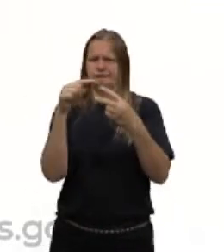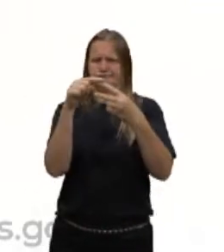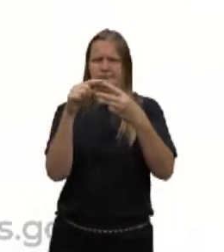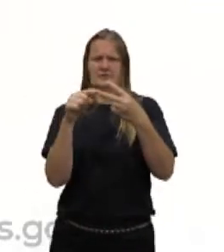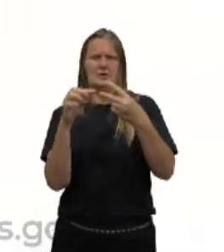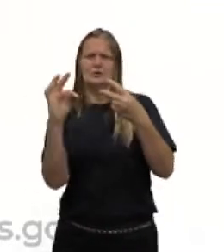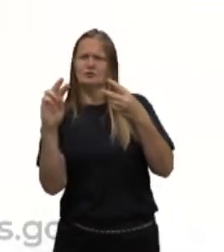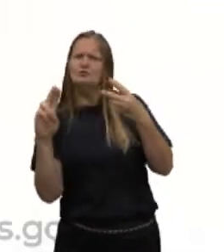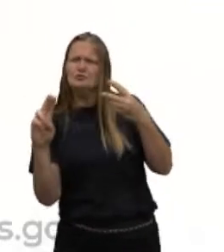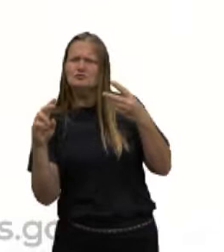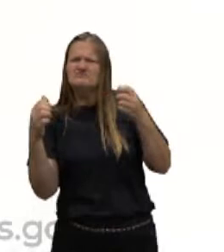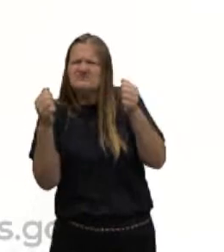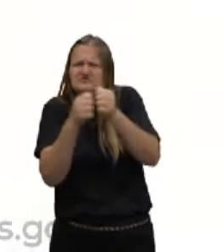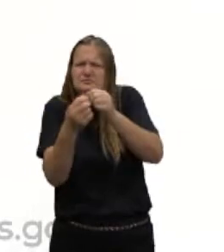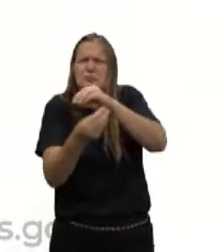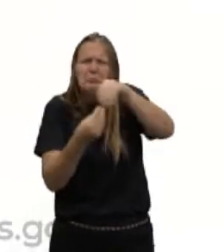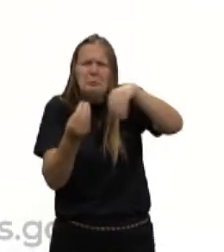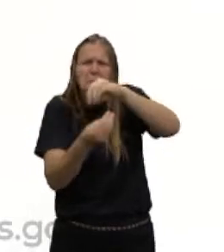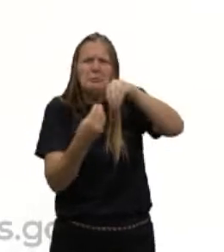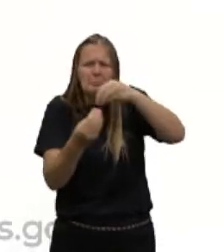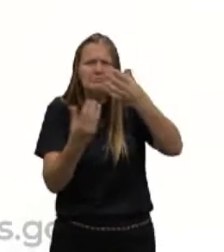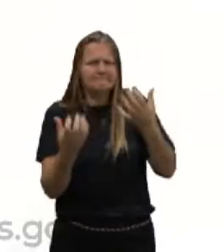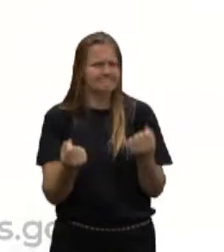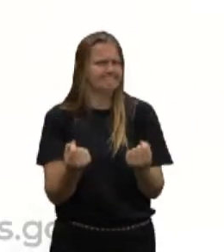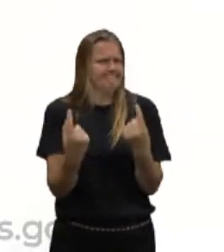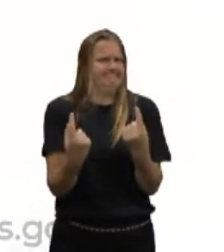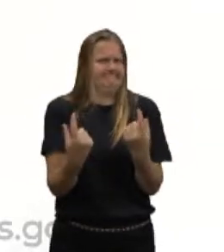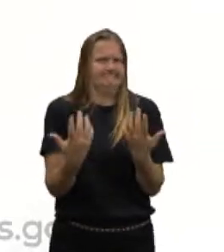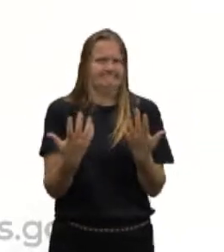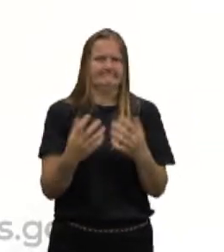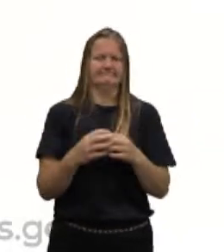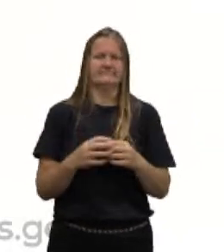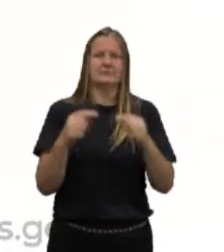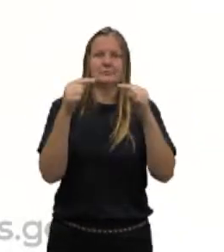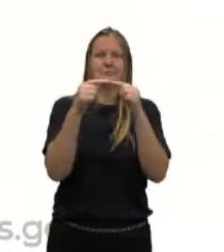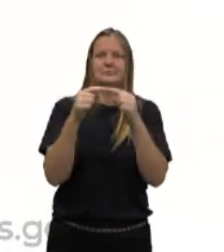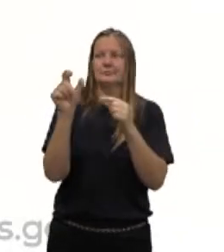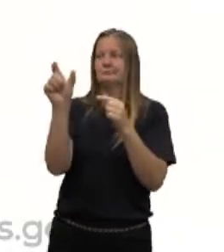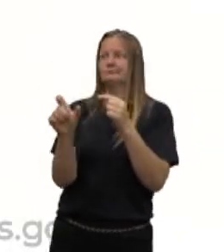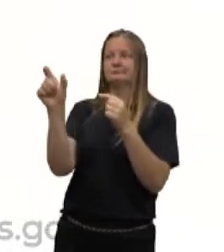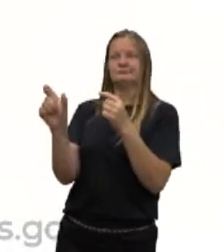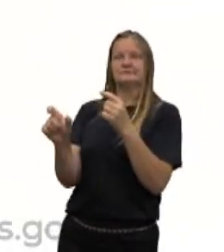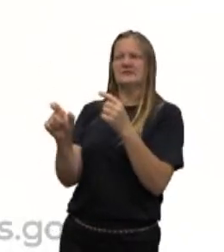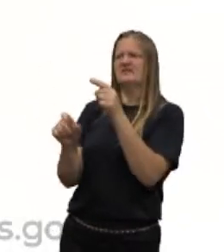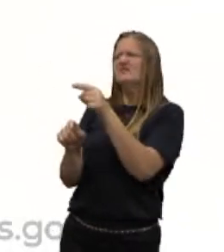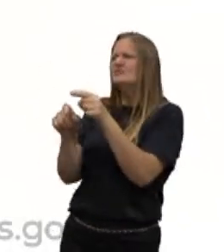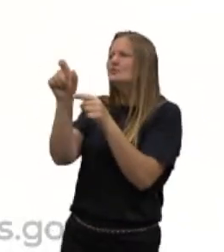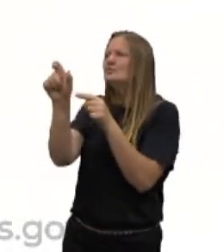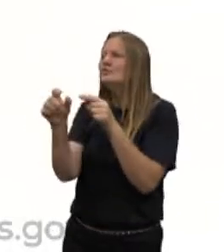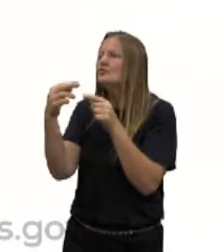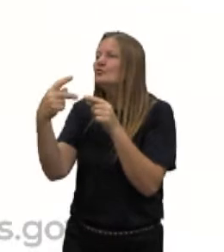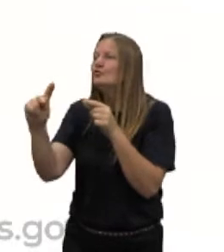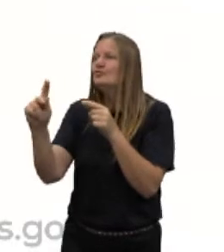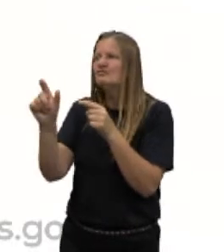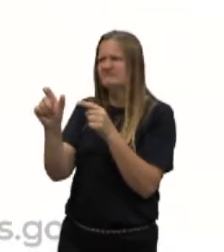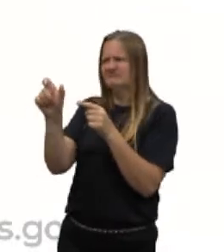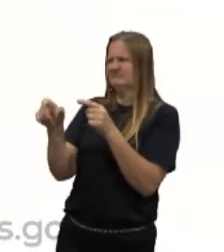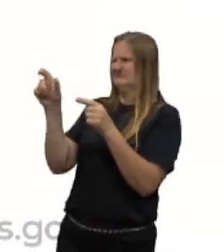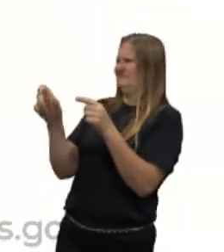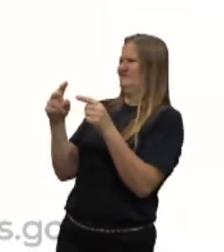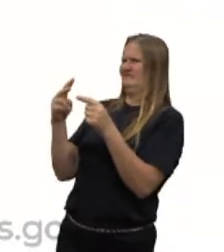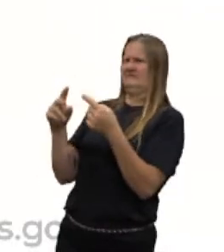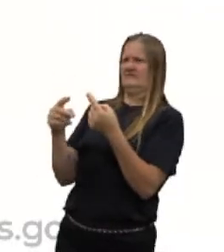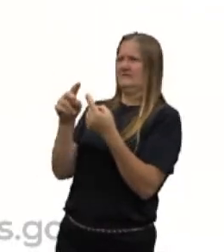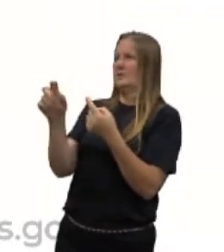gramaticais diferentes que estão sendo usadas para um mesmo referente, porque tanto você quanto tu se referem ali à